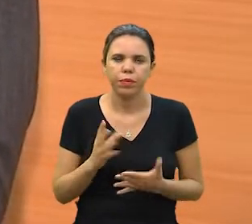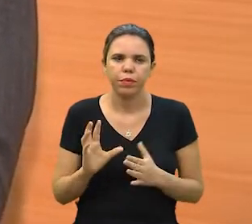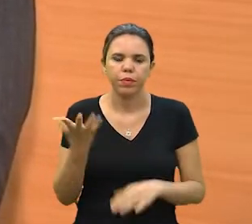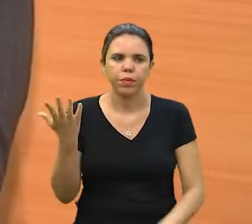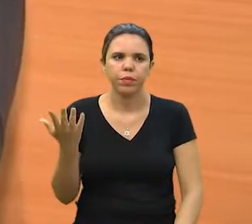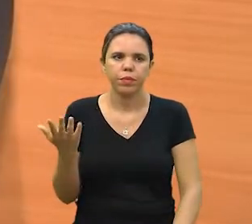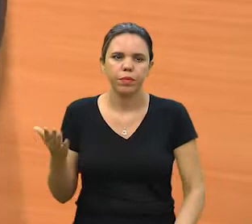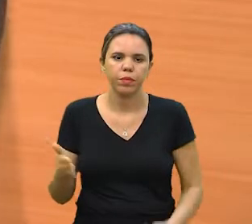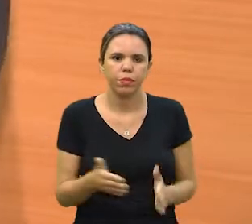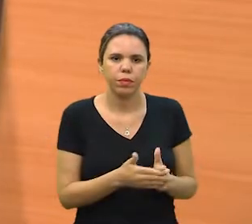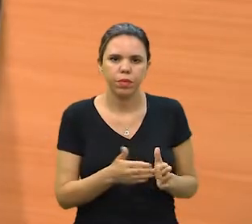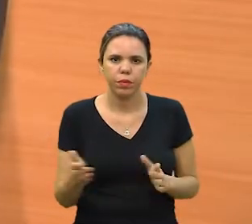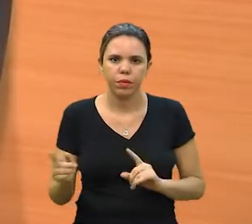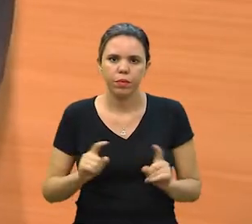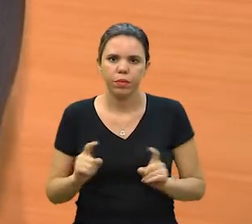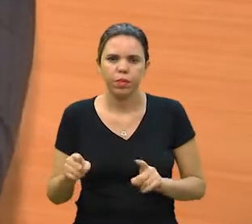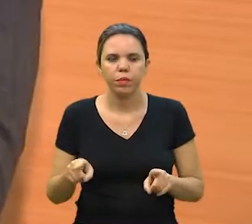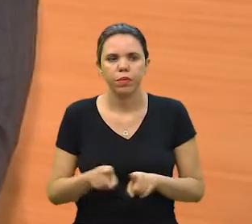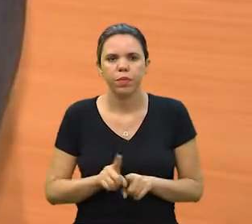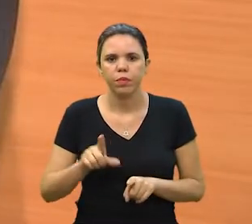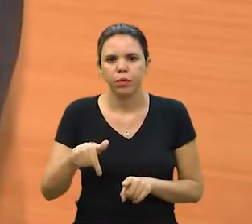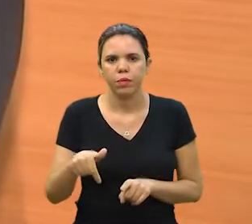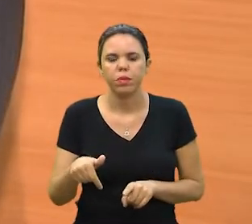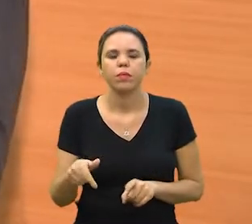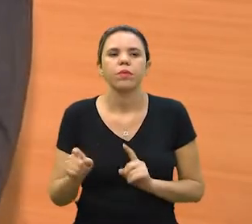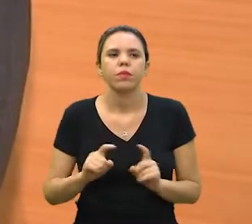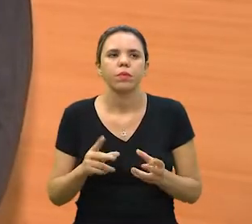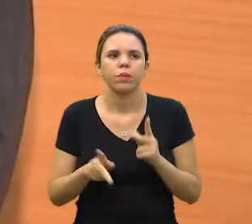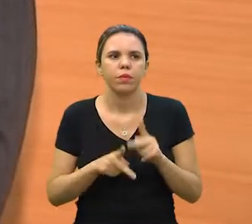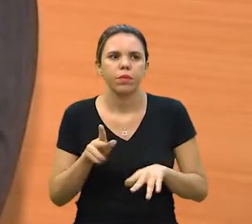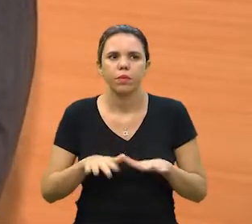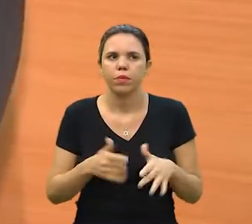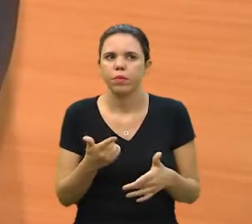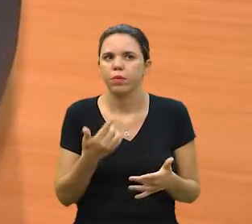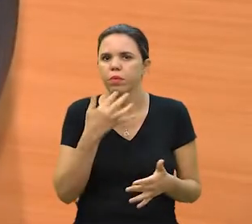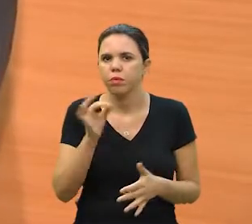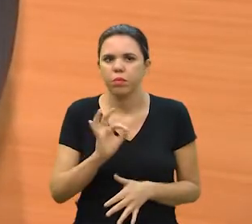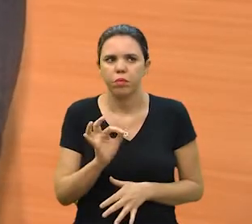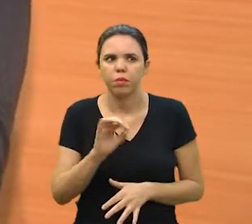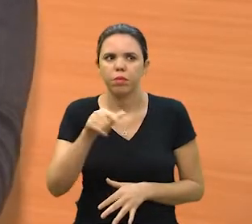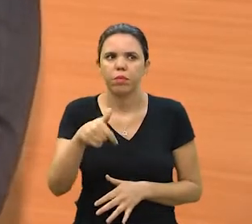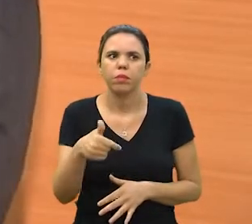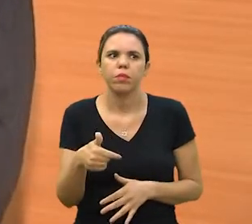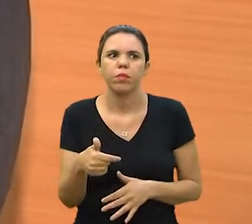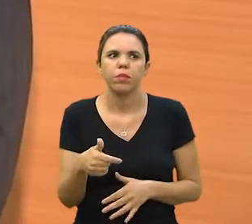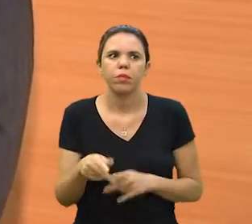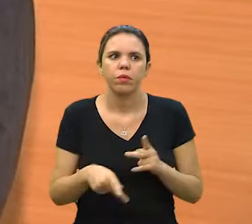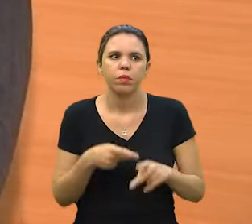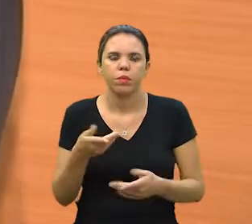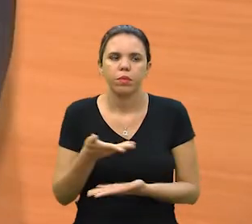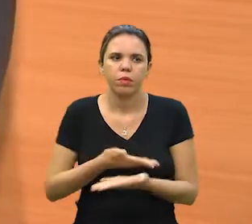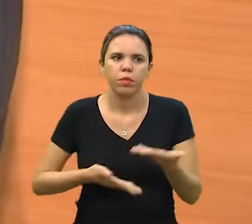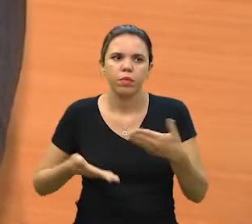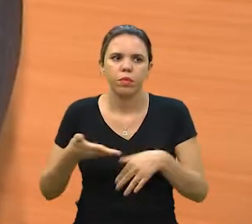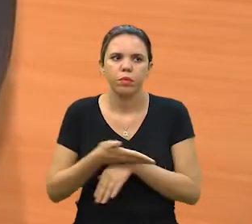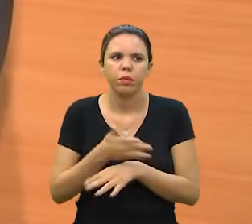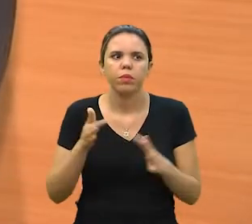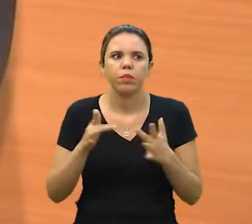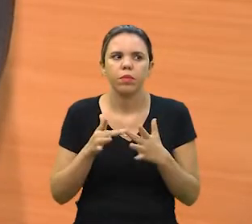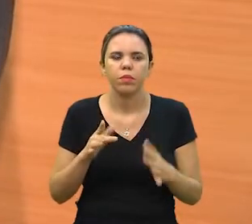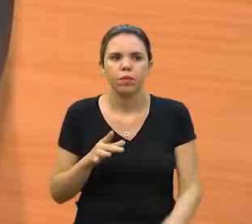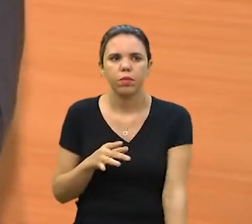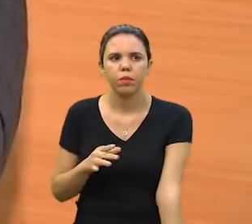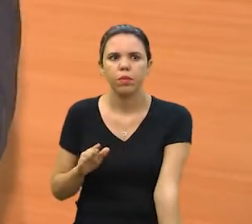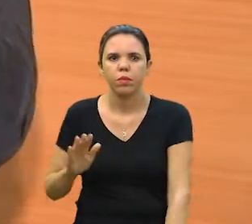coisas boas que acontecem durante a reunião, mas também depois. Muitas pessoas que às vezes não se conheciam, elas estão ali,